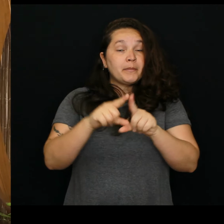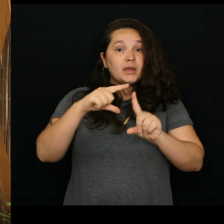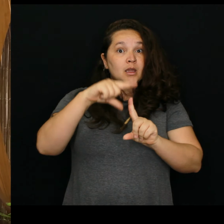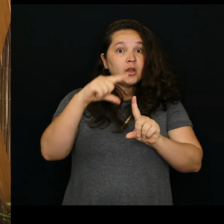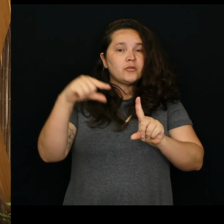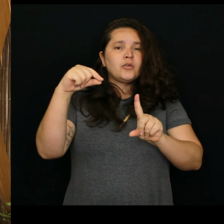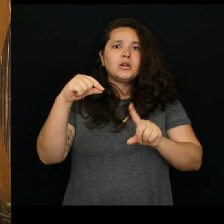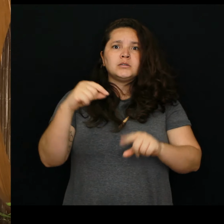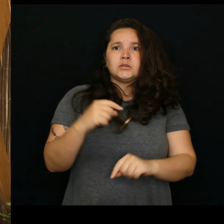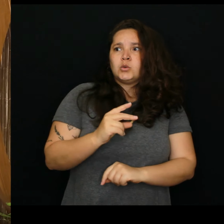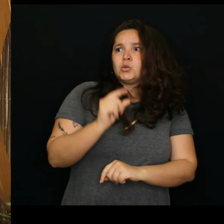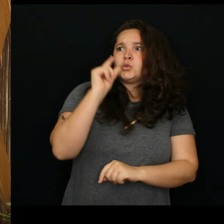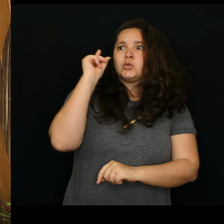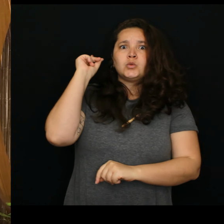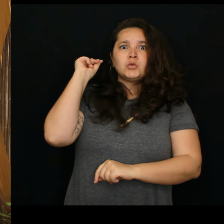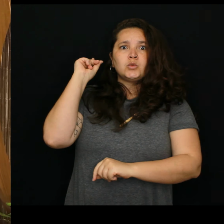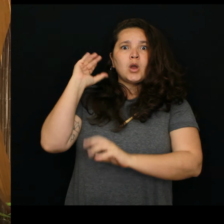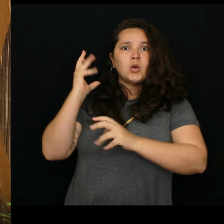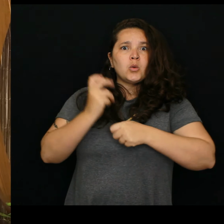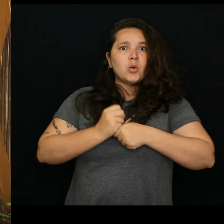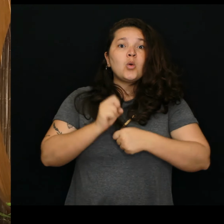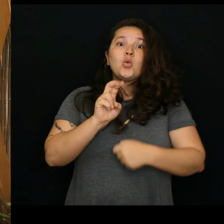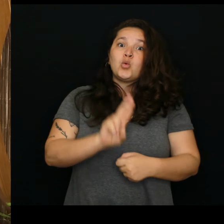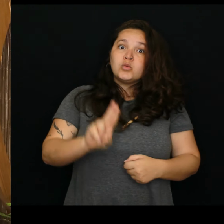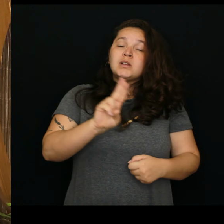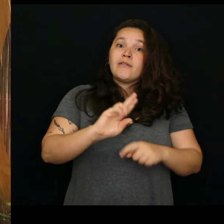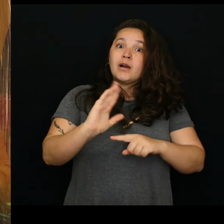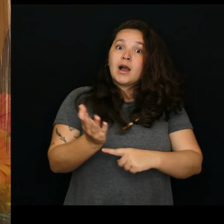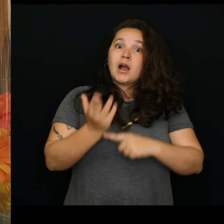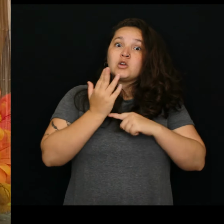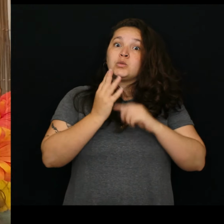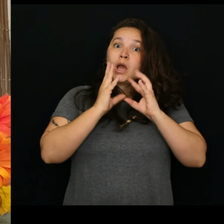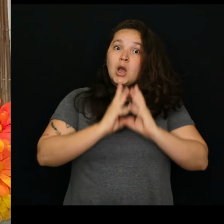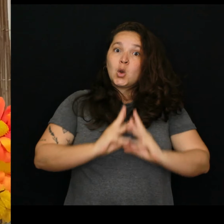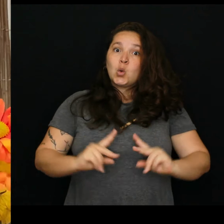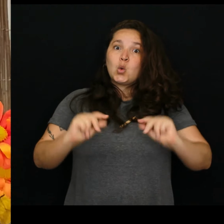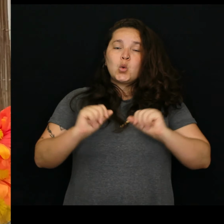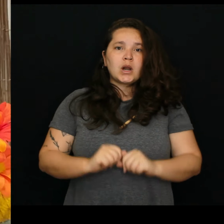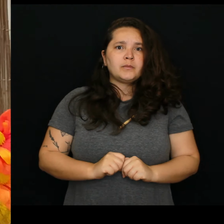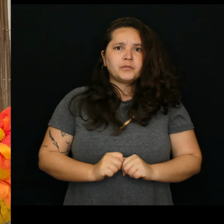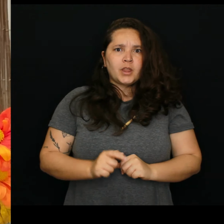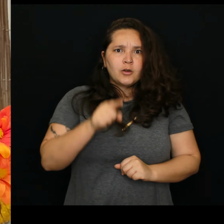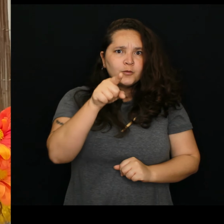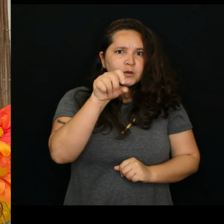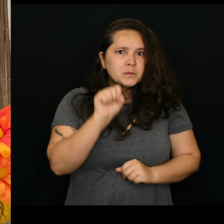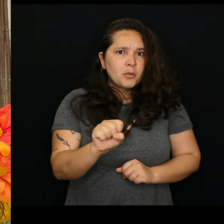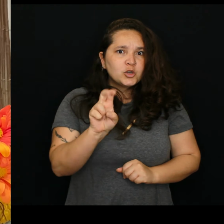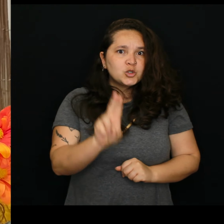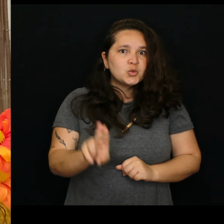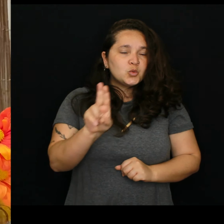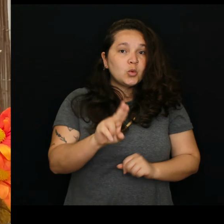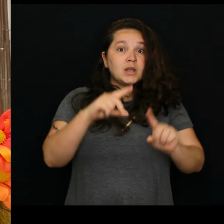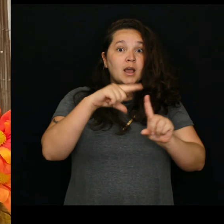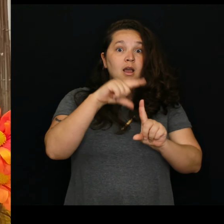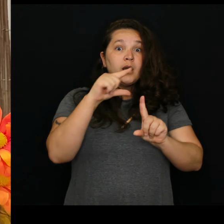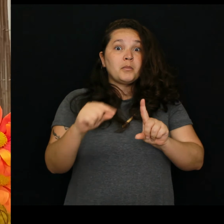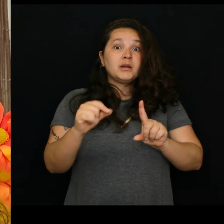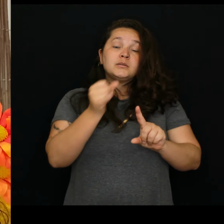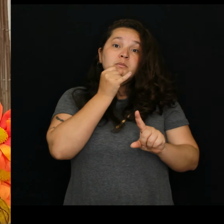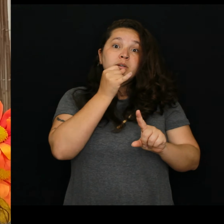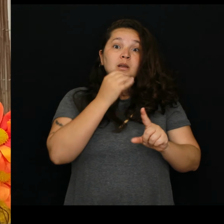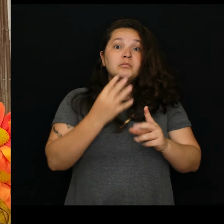muito tempo por nossos antepassados como forma de cura. Assim como você pode usar as plantas num tratamento